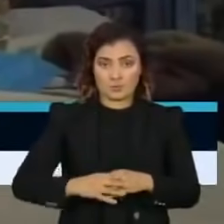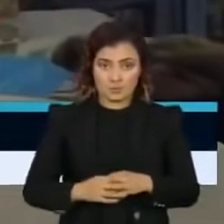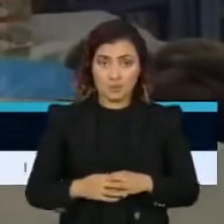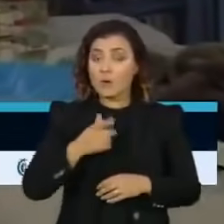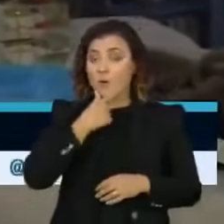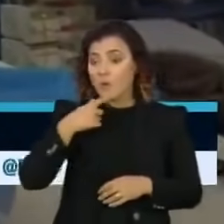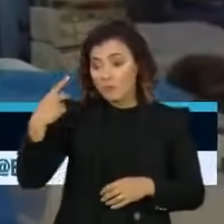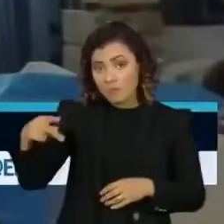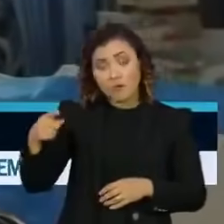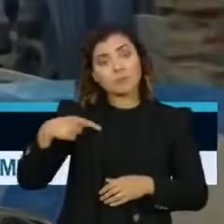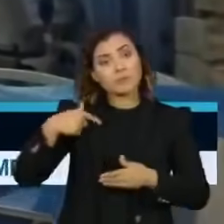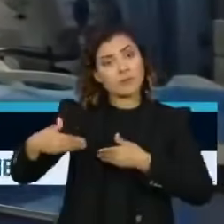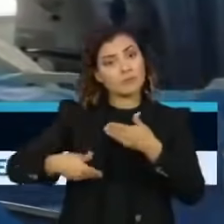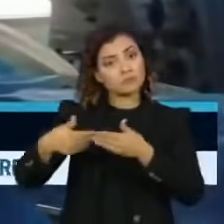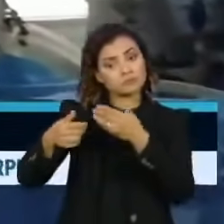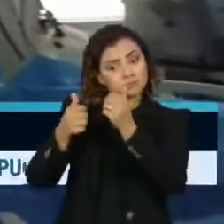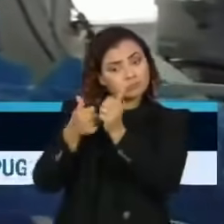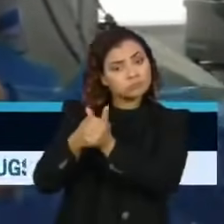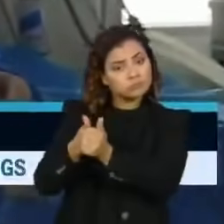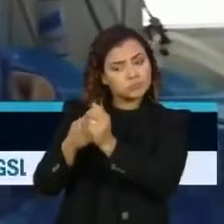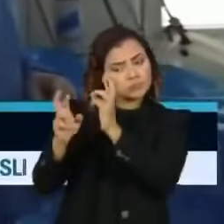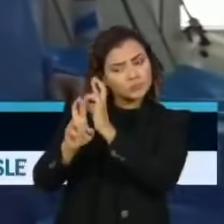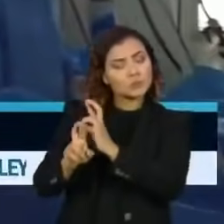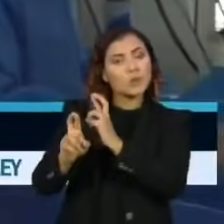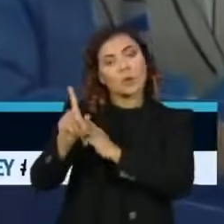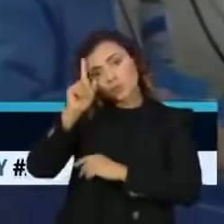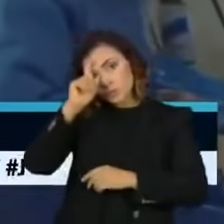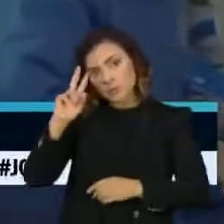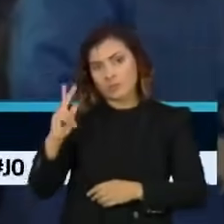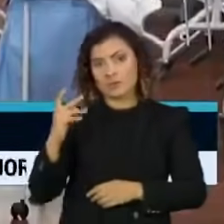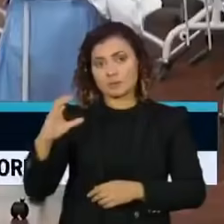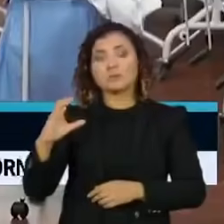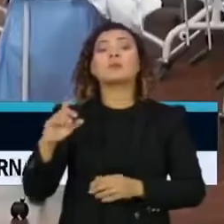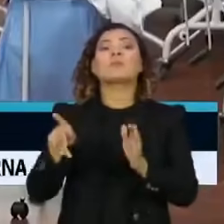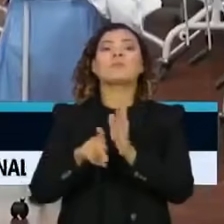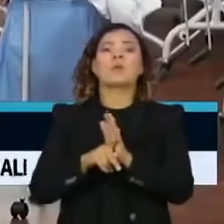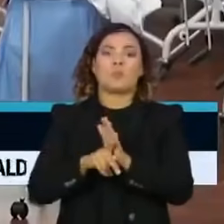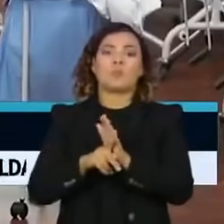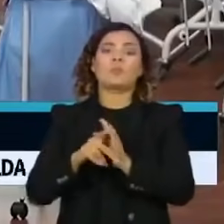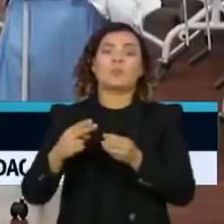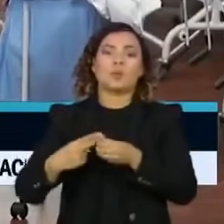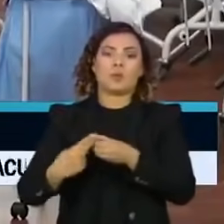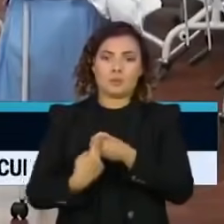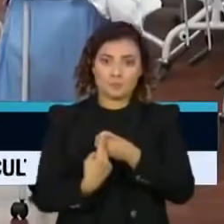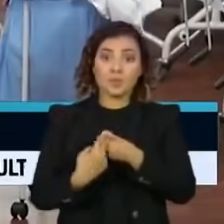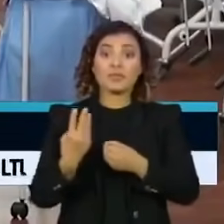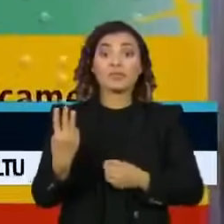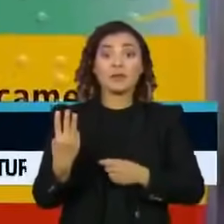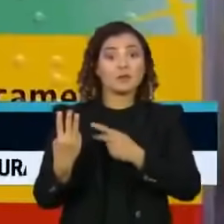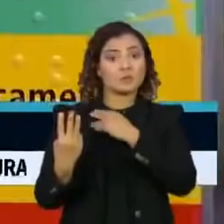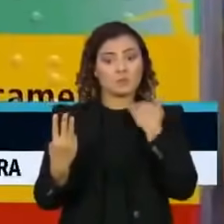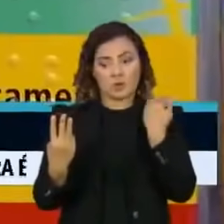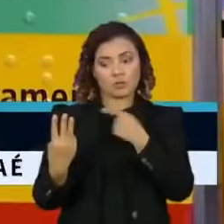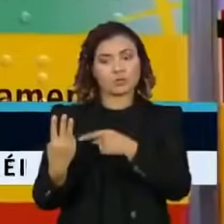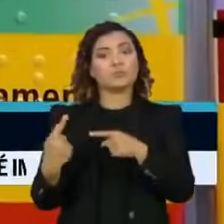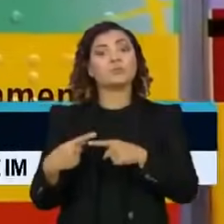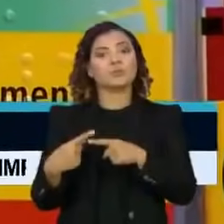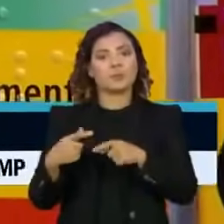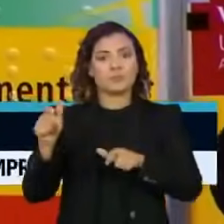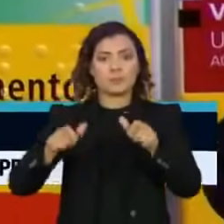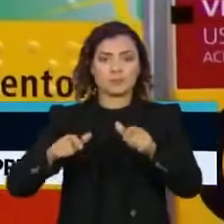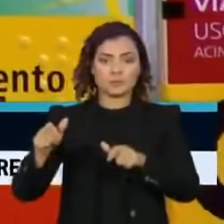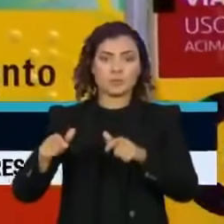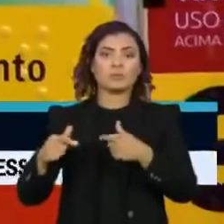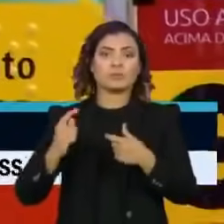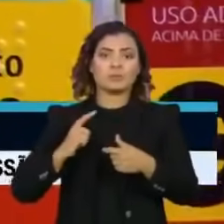o homem está sendo acompanhado por médicos do Hospital de Clínicas da Unicamp três mortes podem ter ocorrido depois que